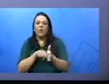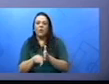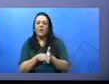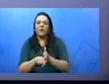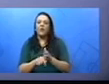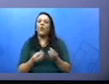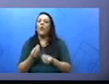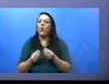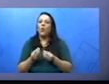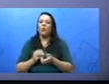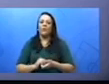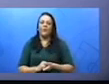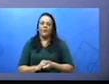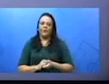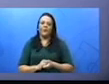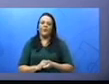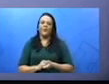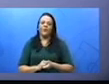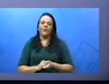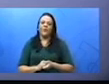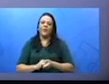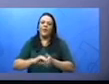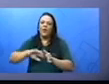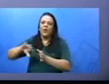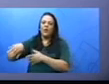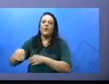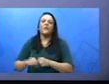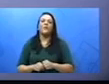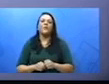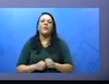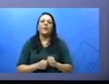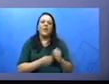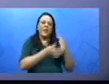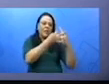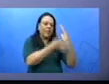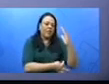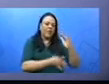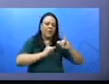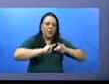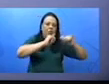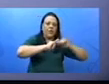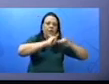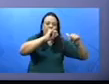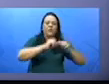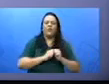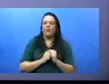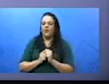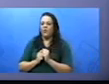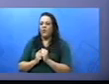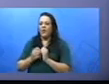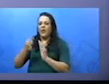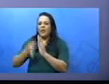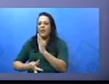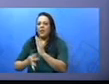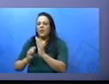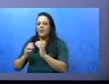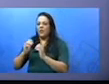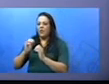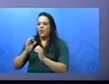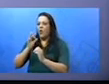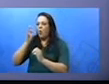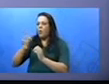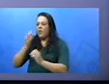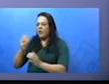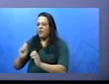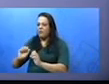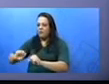Texto narrativo e texto dissertativo. Nas aulas de leitura e de produção de textos, você vem trabalhando